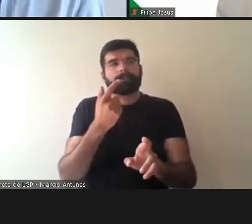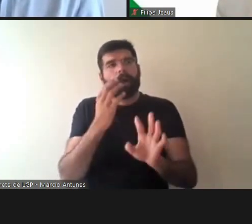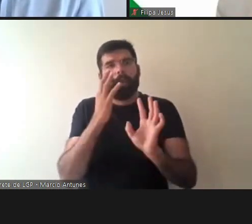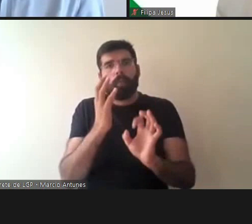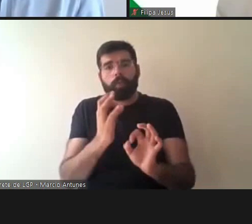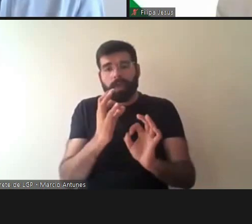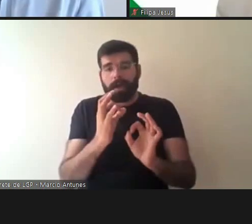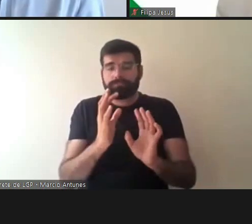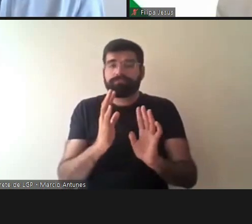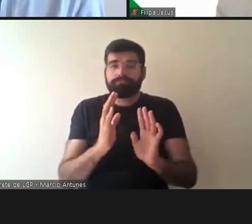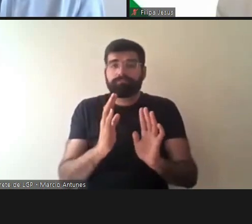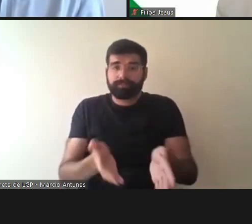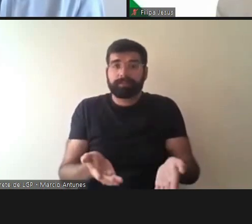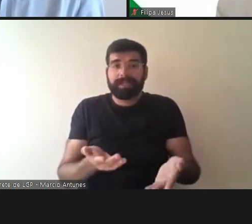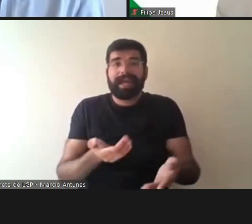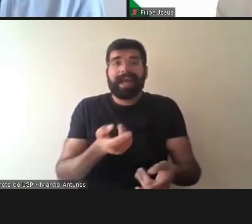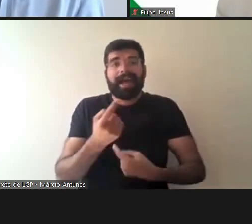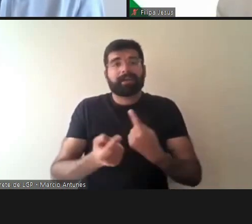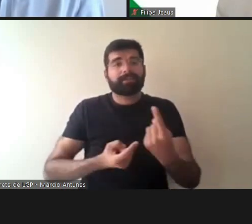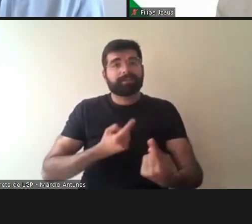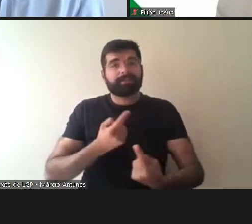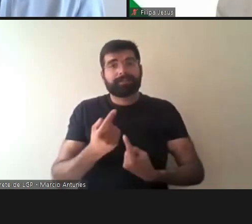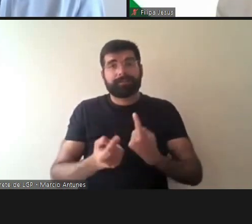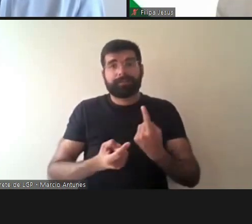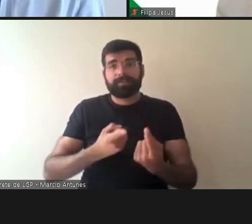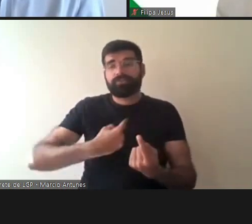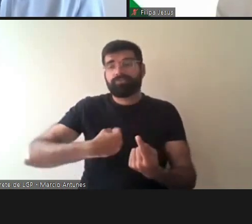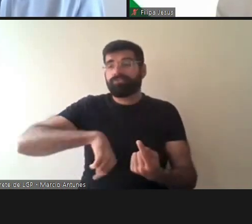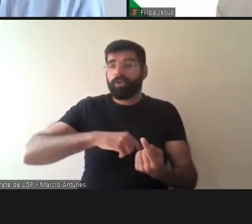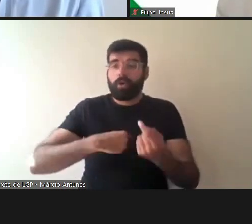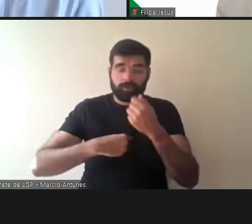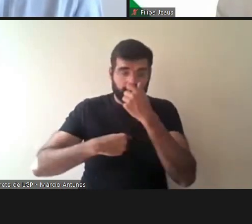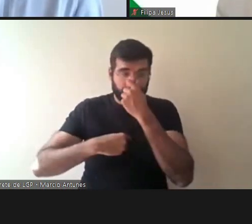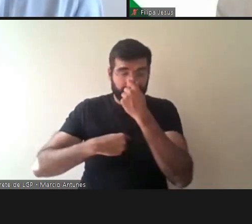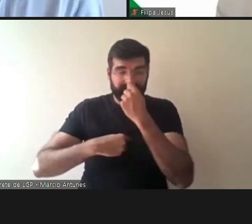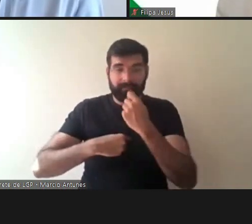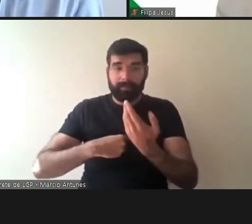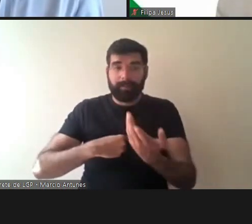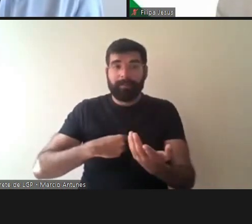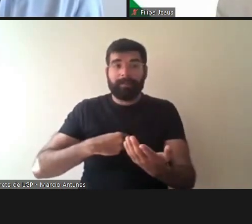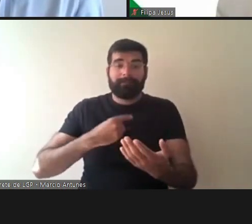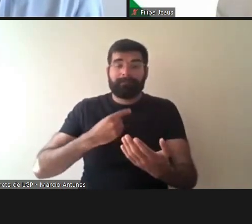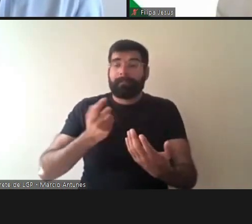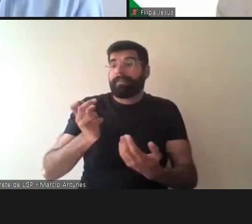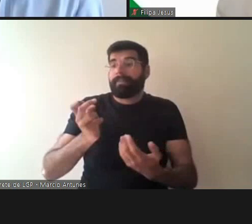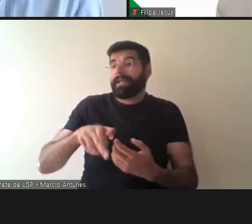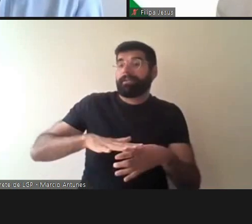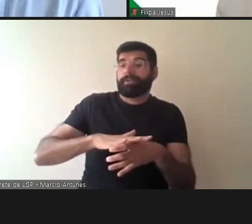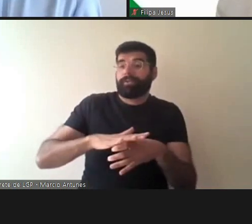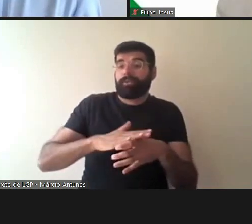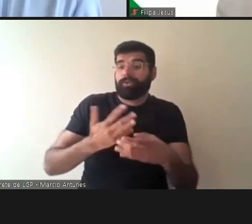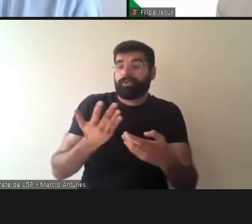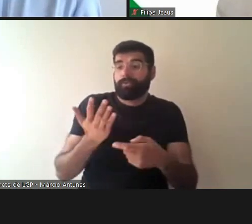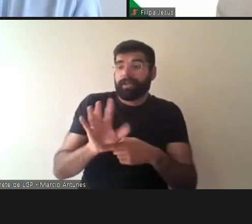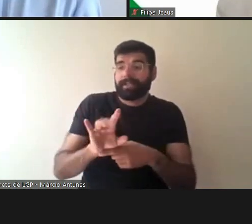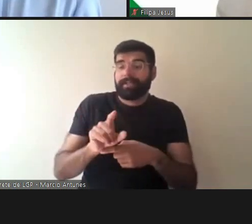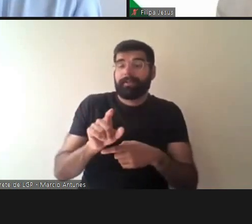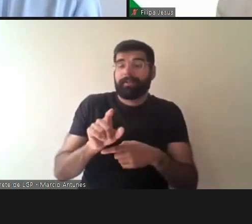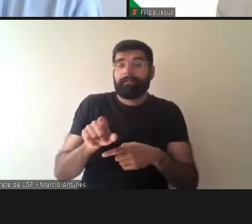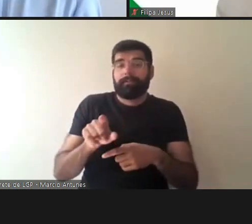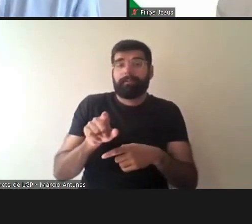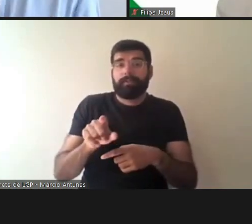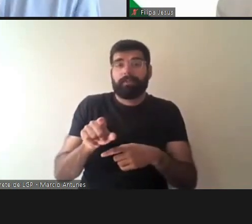que muitas vezes não caiamos em situações, por exemplo, de duplos financiamentos